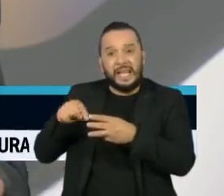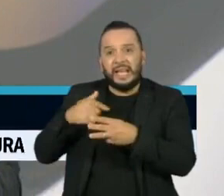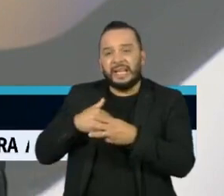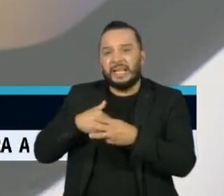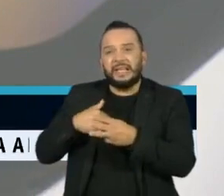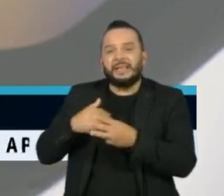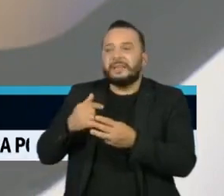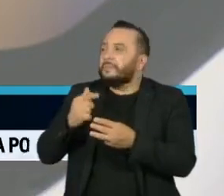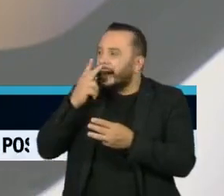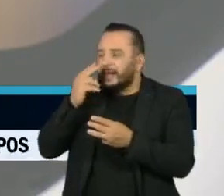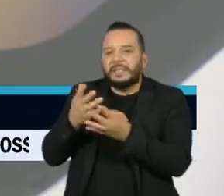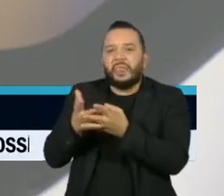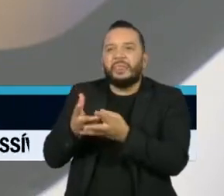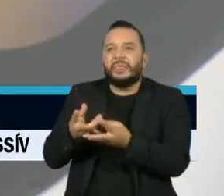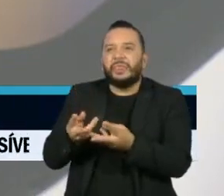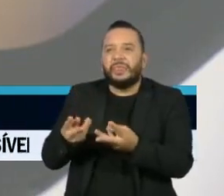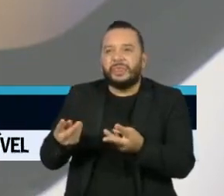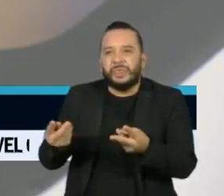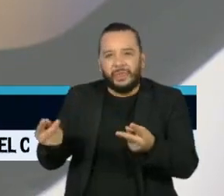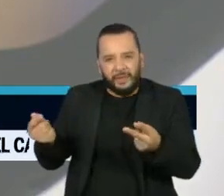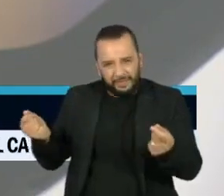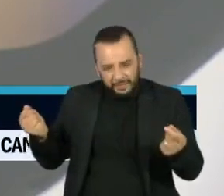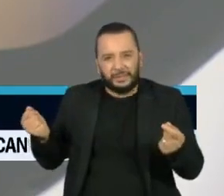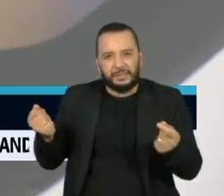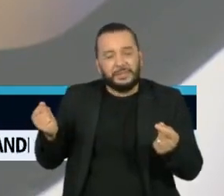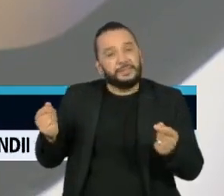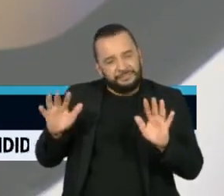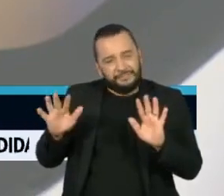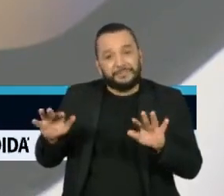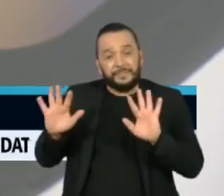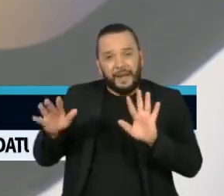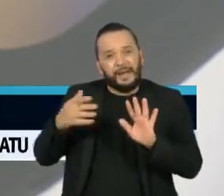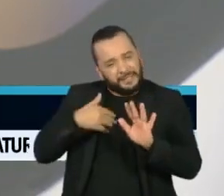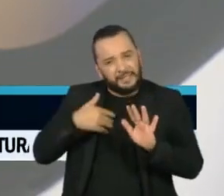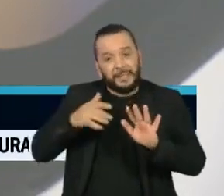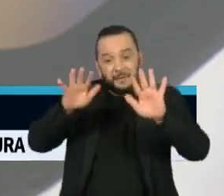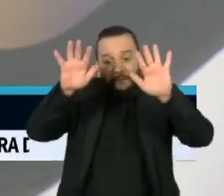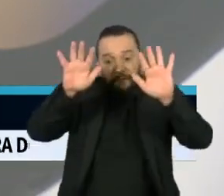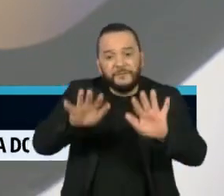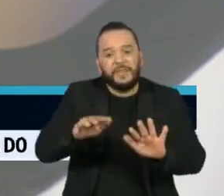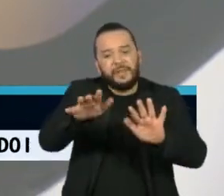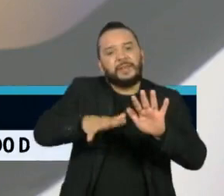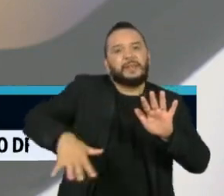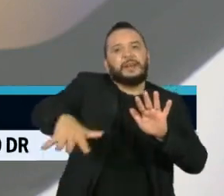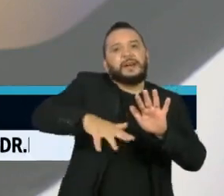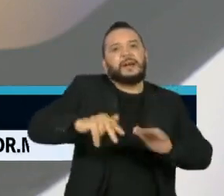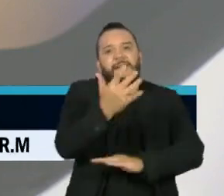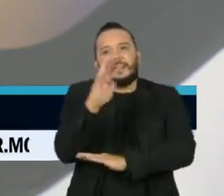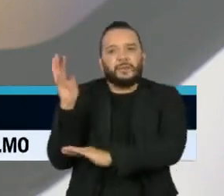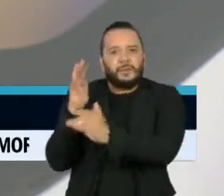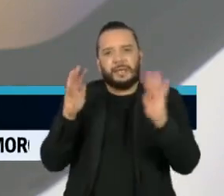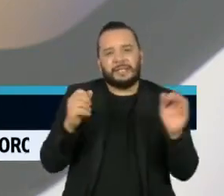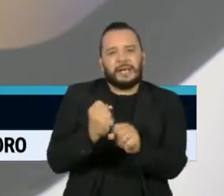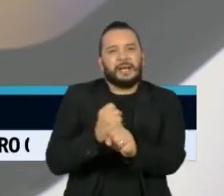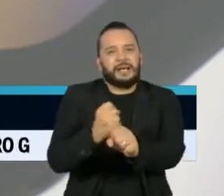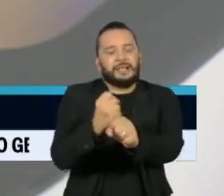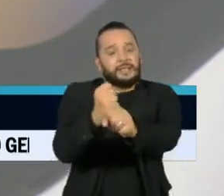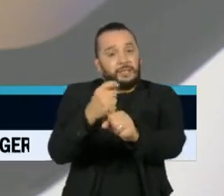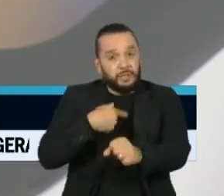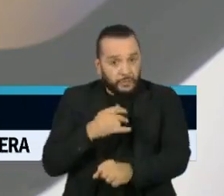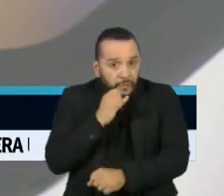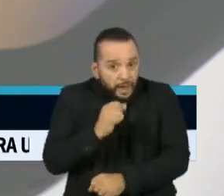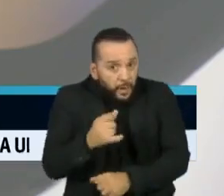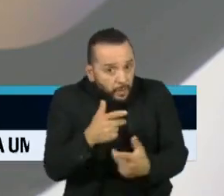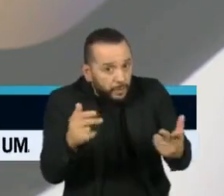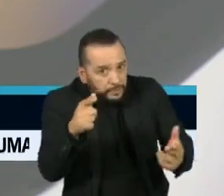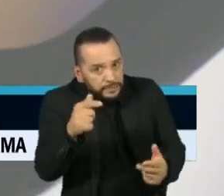maleabilidade, é o que faz ele persistir muito tempo na natureza. E pior que ele vai fragmentando. Então, eu posso dizer uma coisa que talvez seja uma novidade